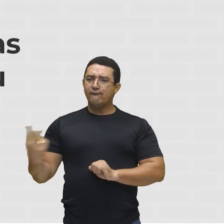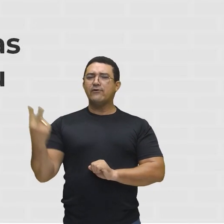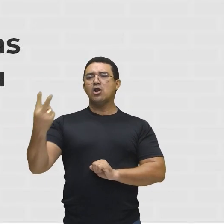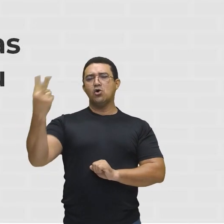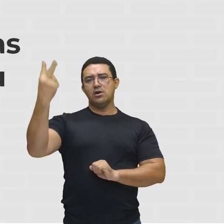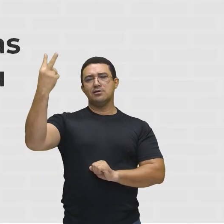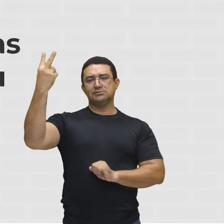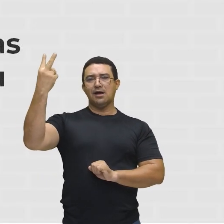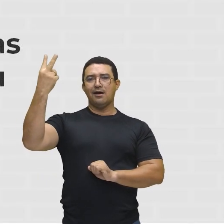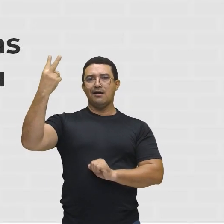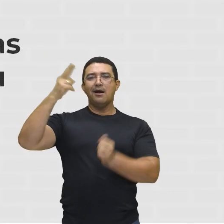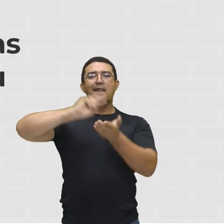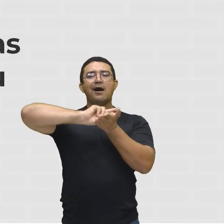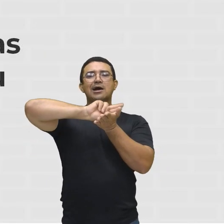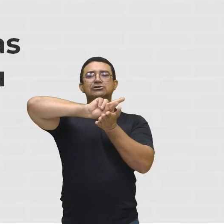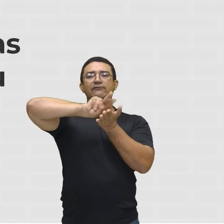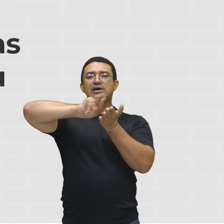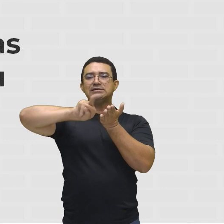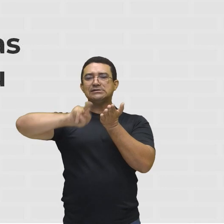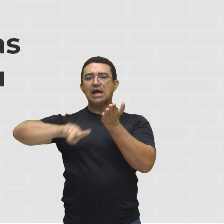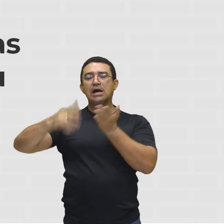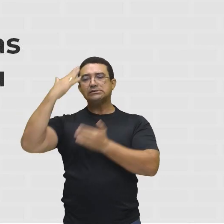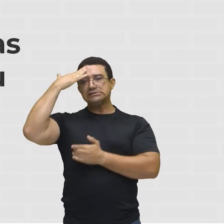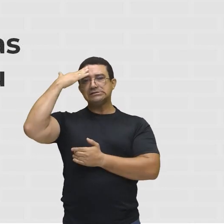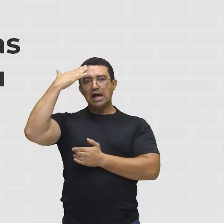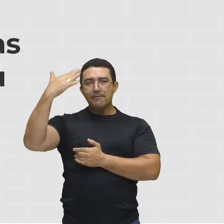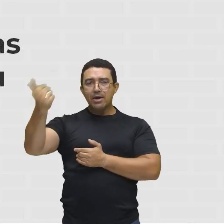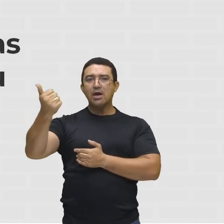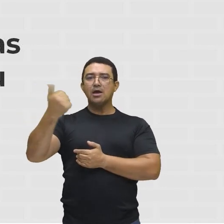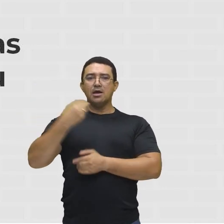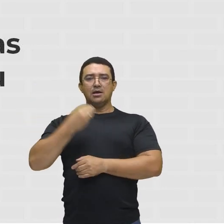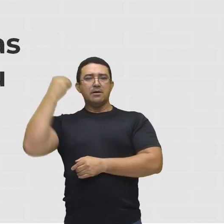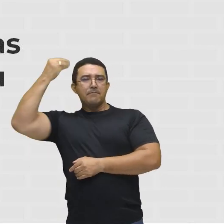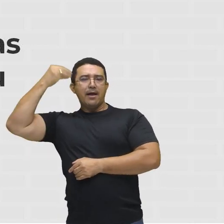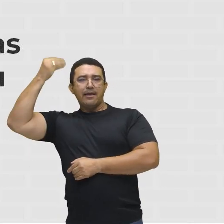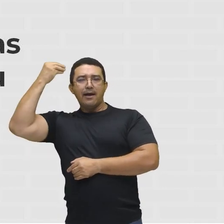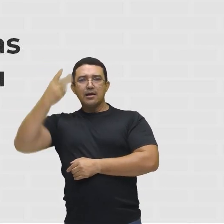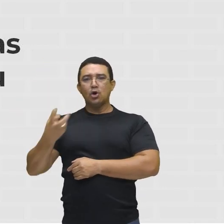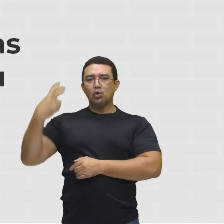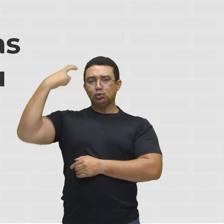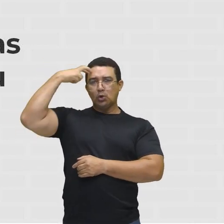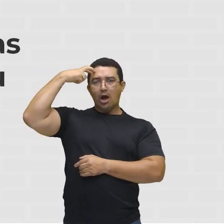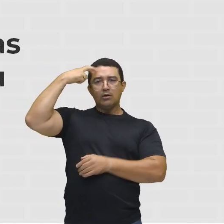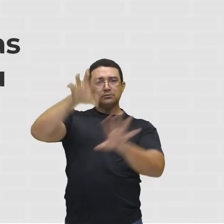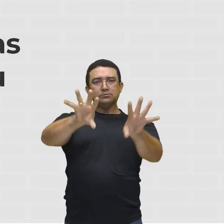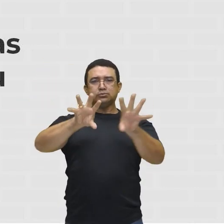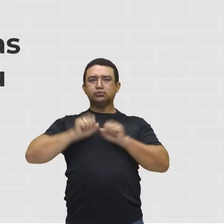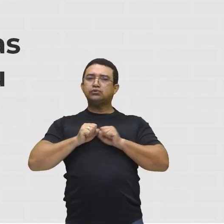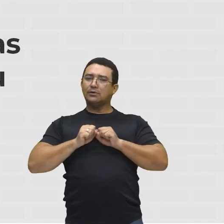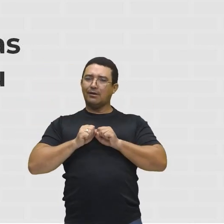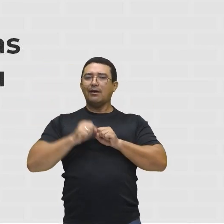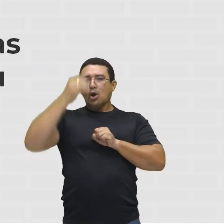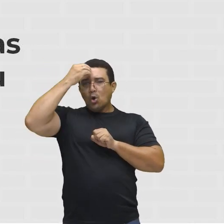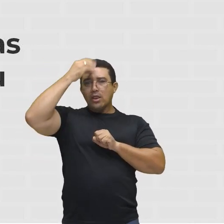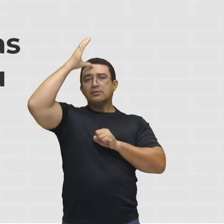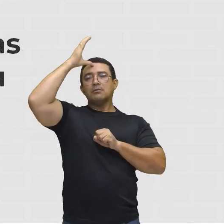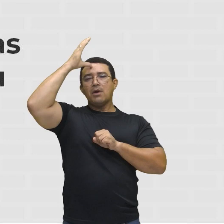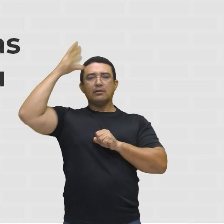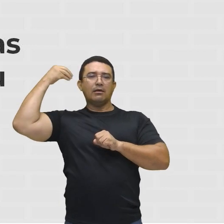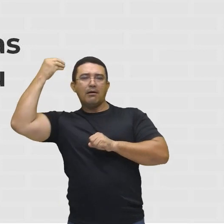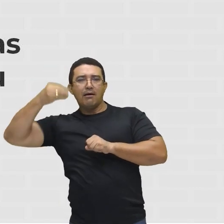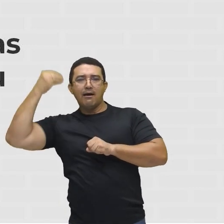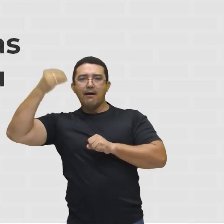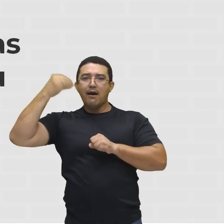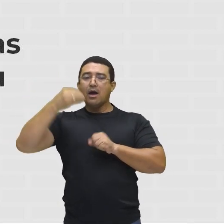questão. Então, valorizar a diversidade de saberes e vivências culturais e apropriar-se de conhecimentos e experiências que